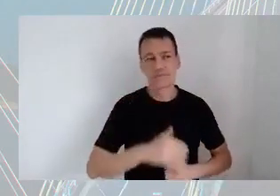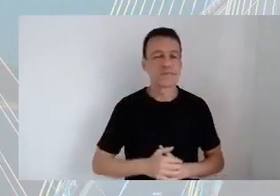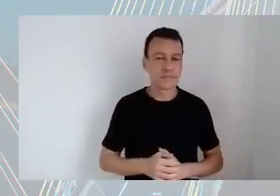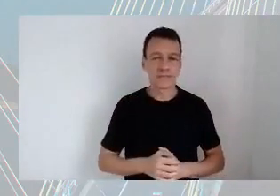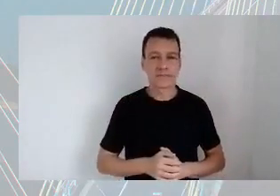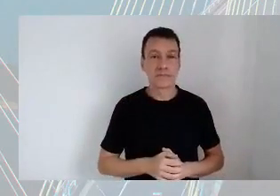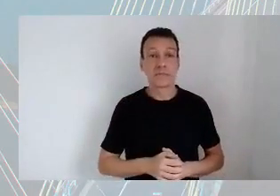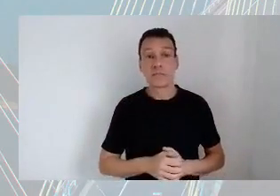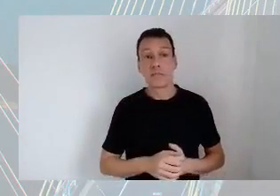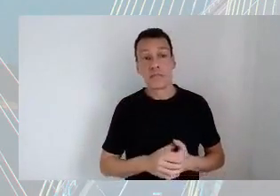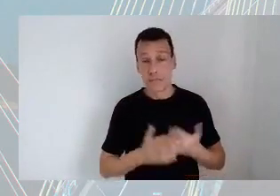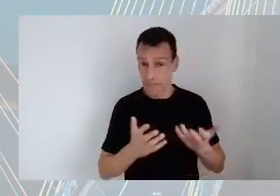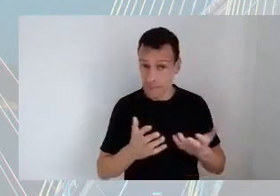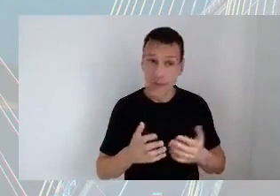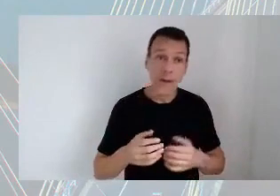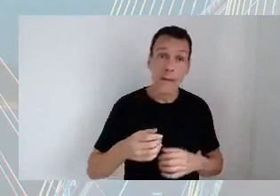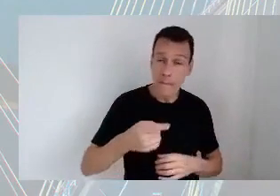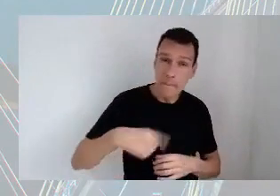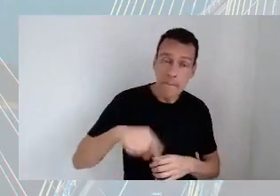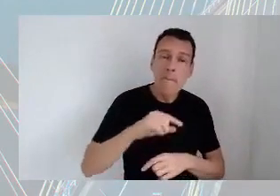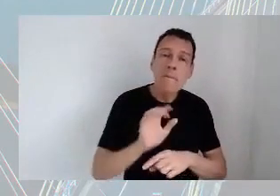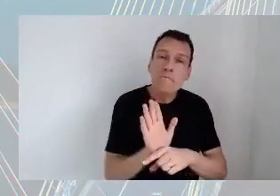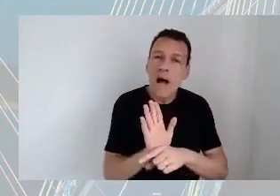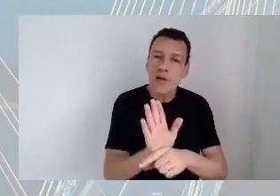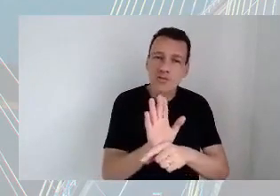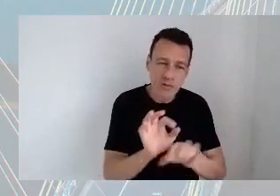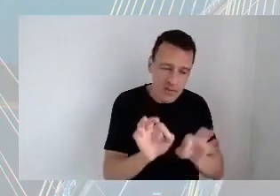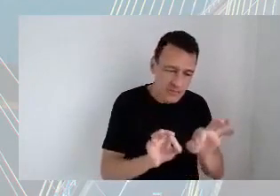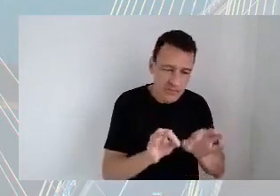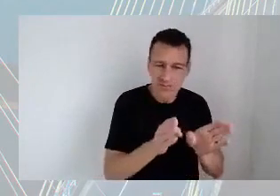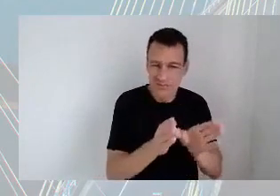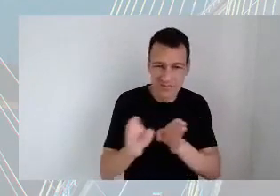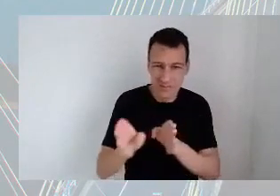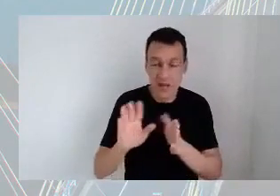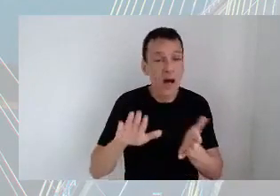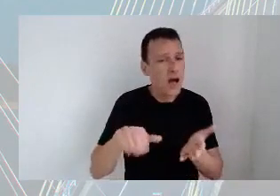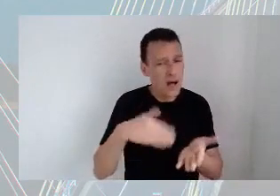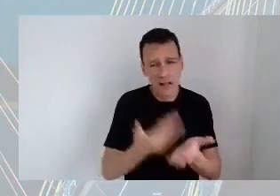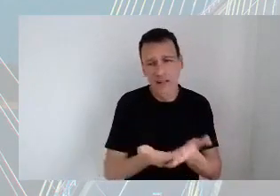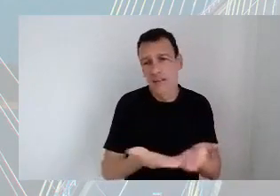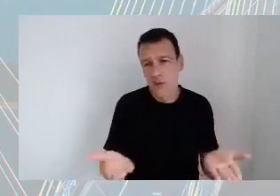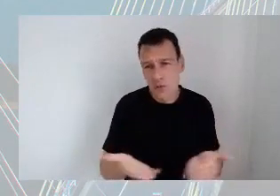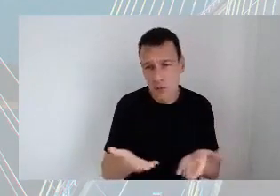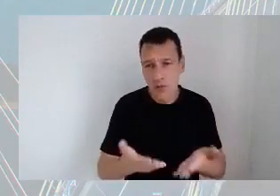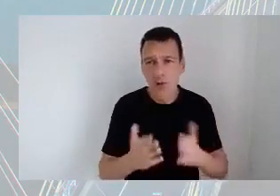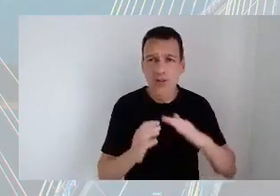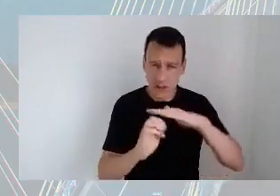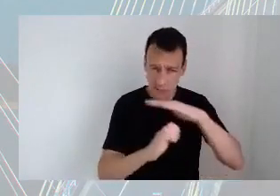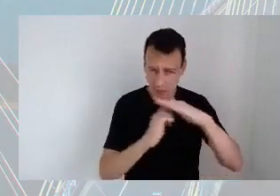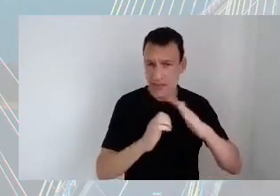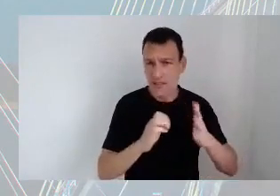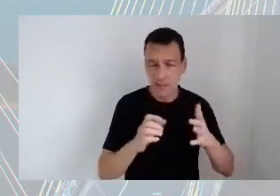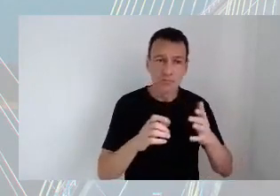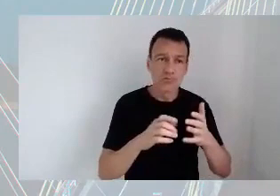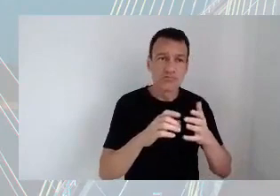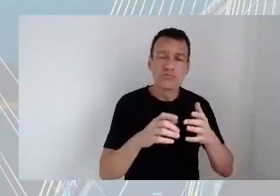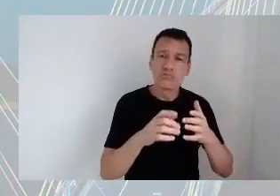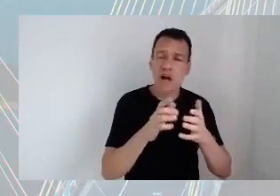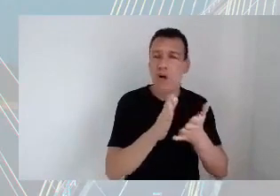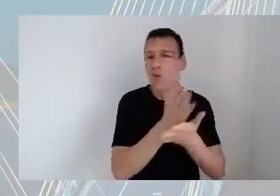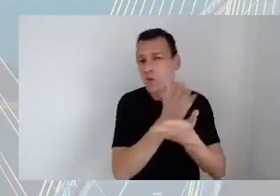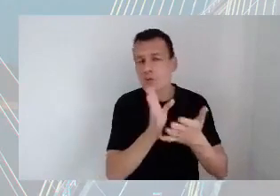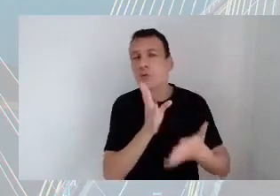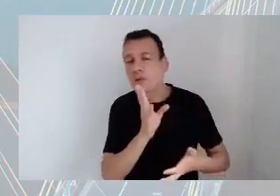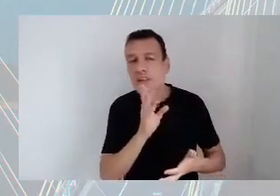gente está até hoje trabalhando com essa empresa, não sei se todo mundo conhece, a NTS, Nova Transportadora do Sudeste, é um dos nossos projetos